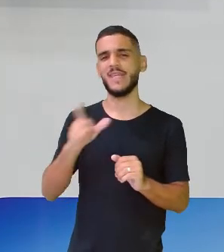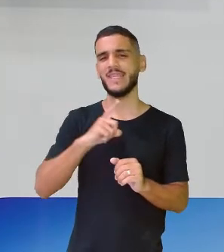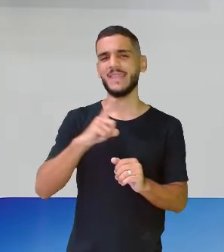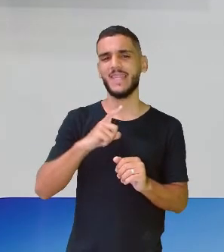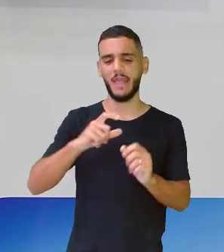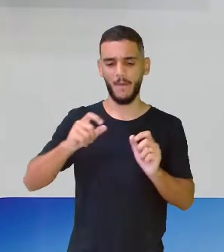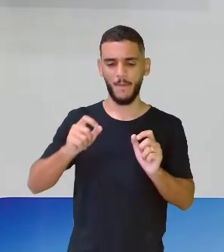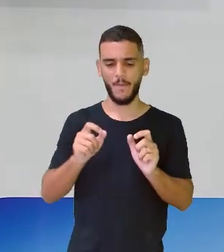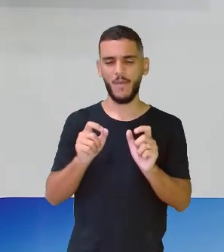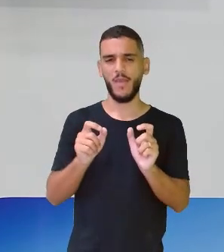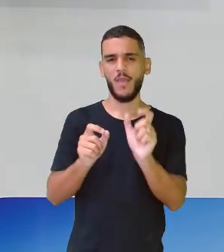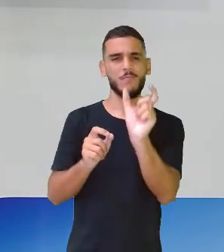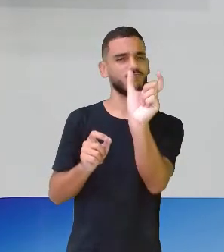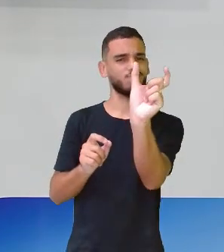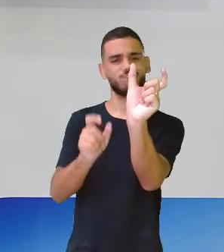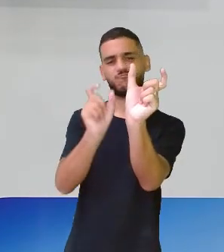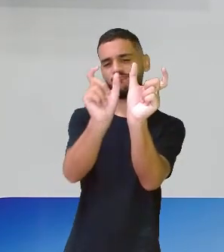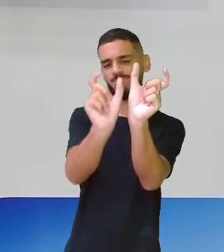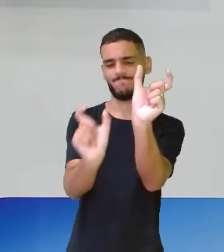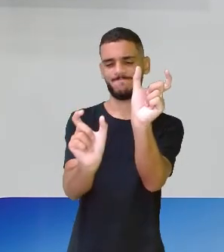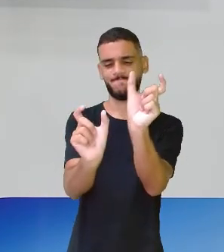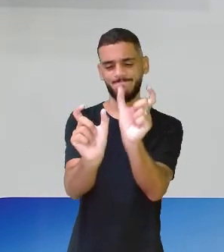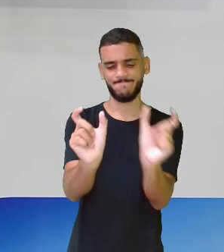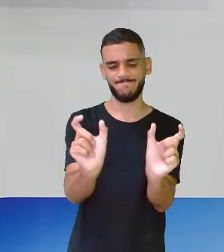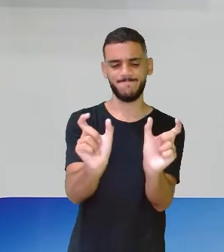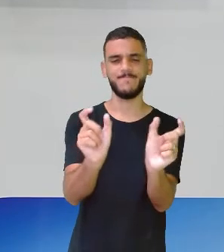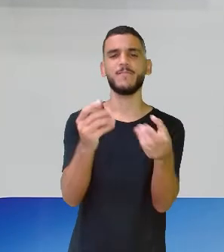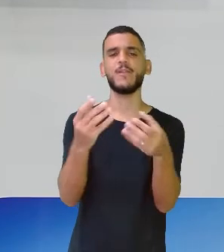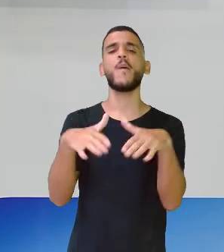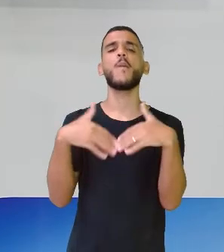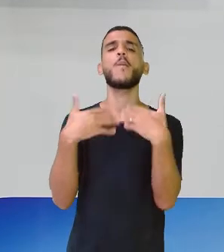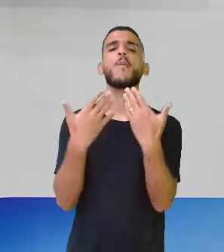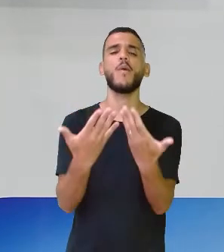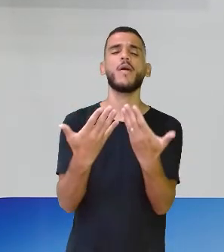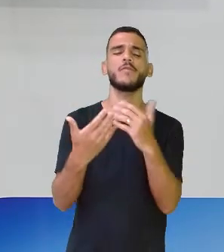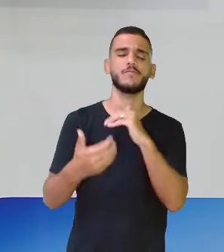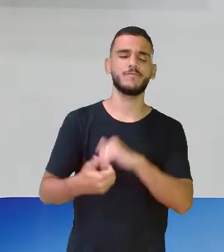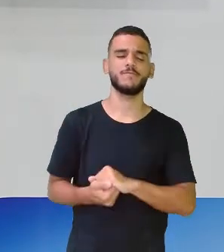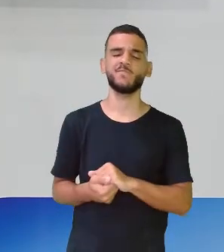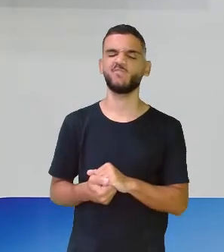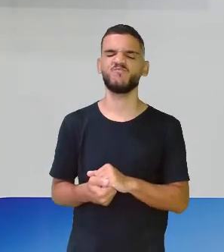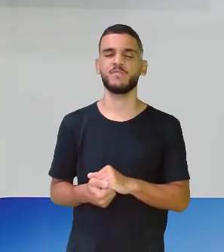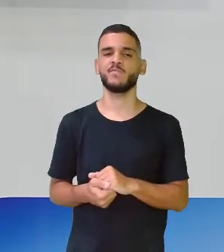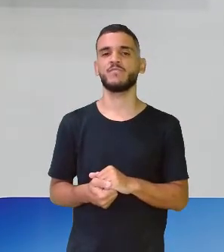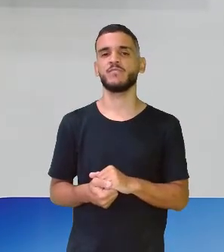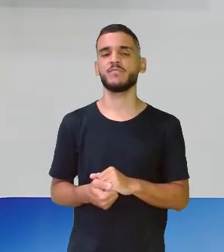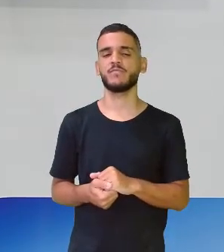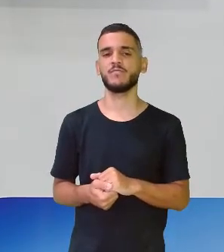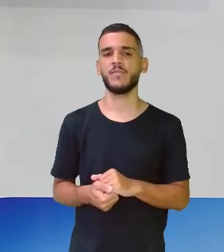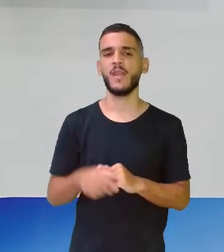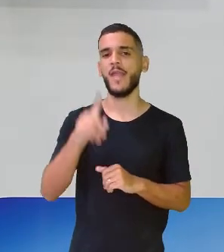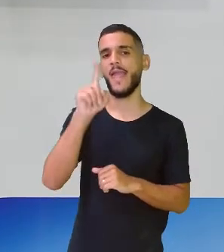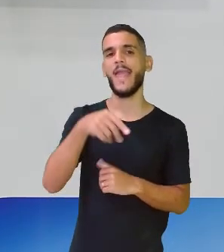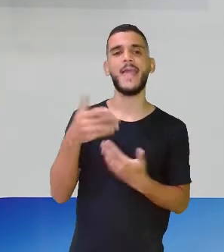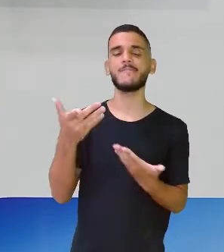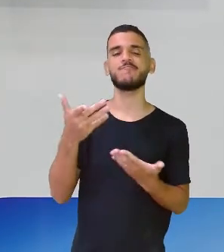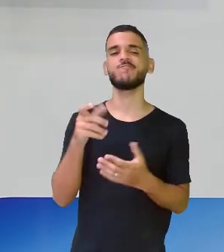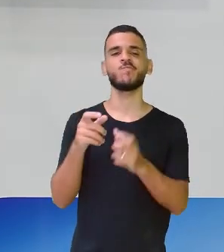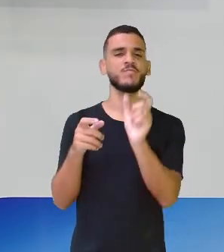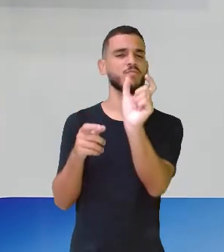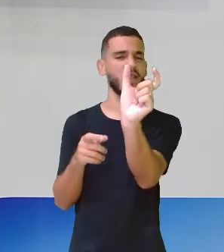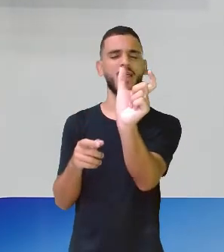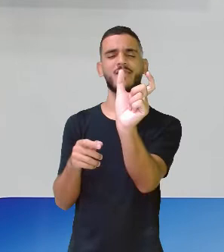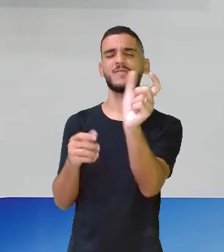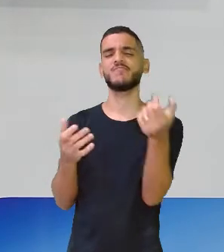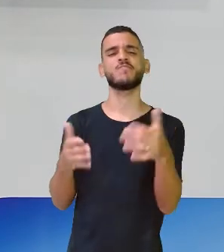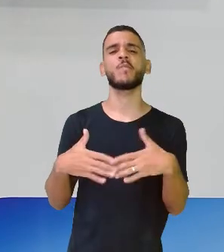Será que vocês saberiam dizer o que ela lembra? Lembrança. vem de que palavra? É derivada